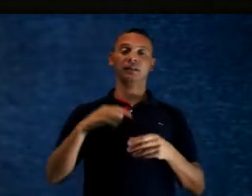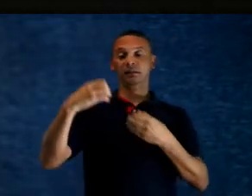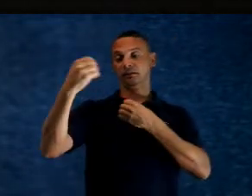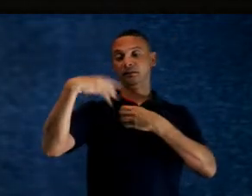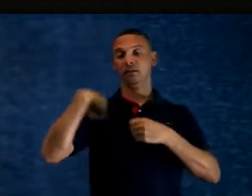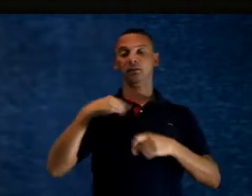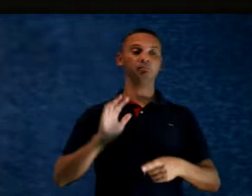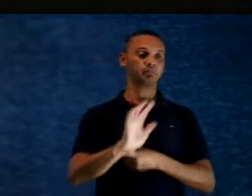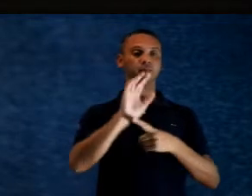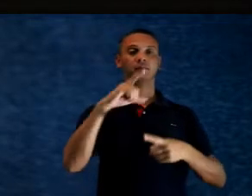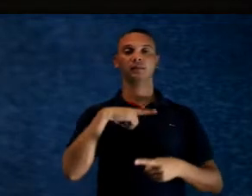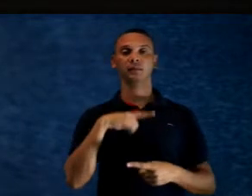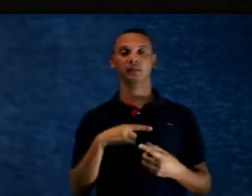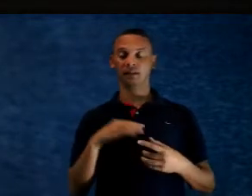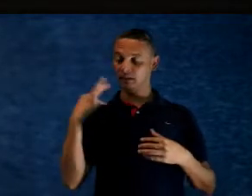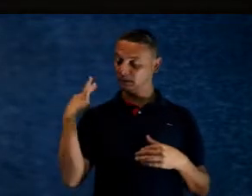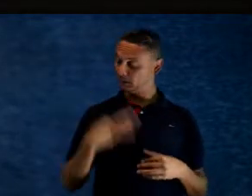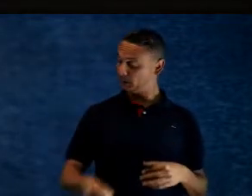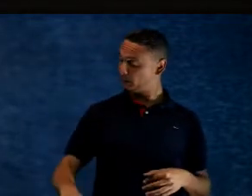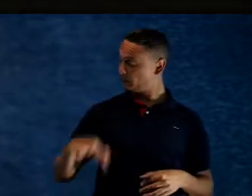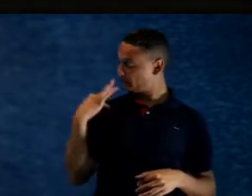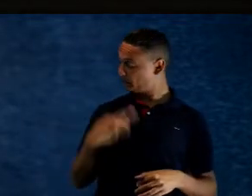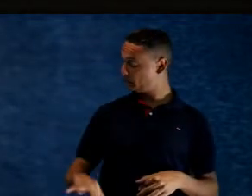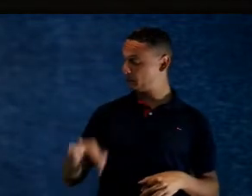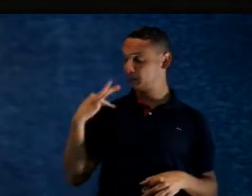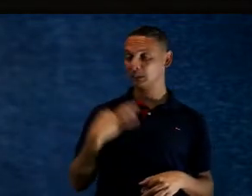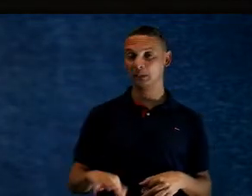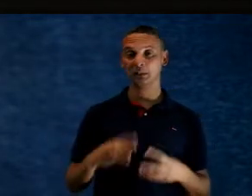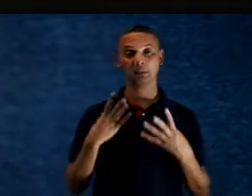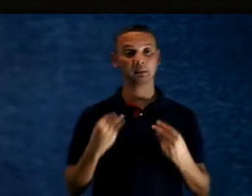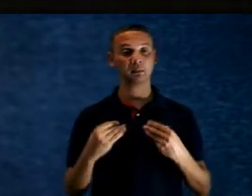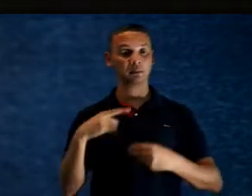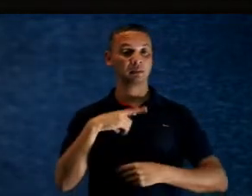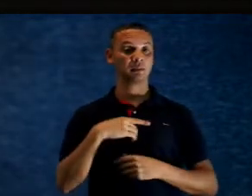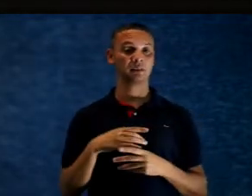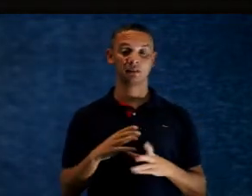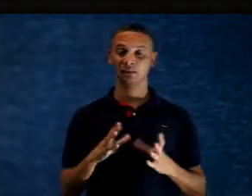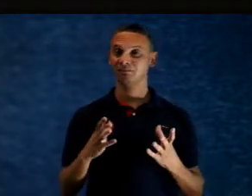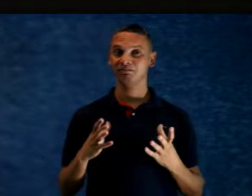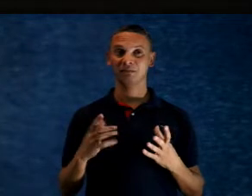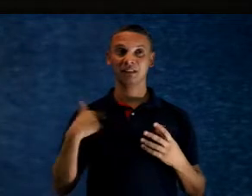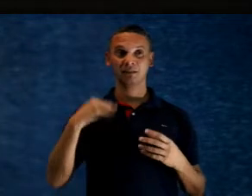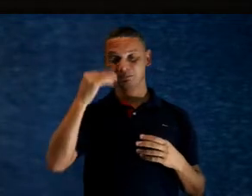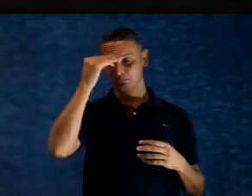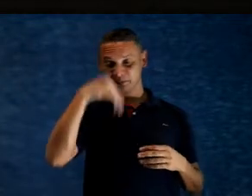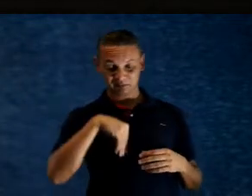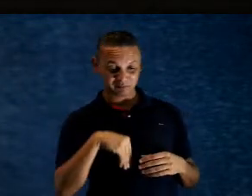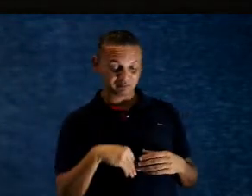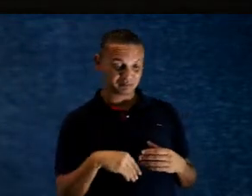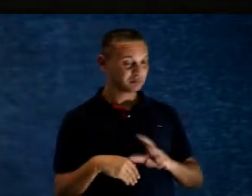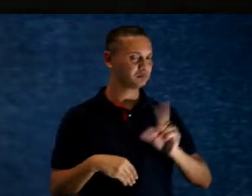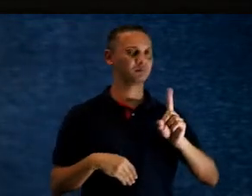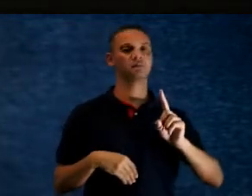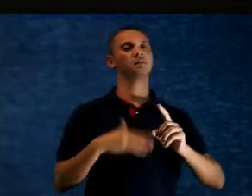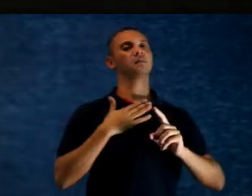dura, de aço. A angústia terá de ceder. Estou aprendendo a domá-la. Hei de obrigá-la a murchar,